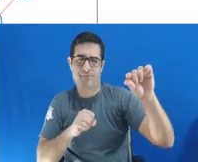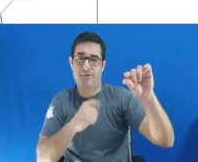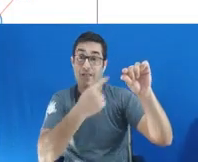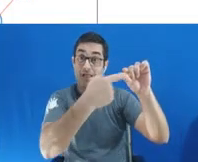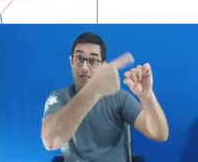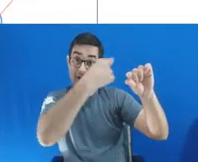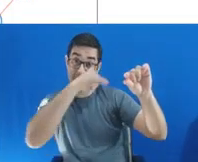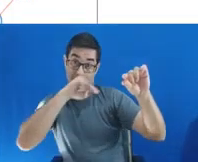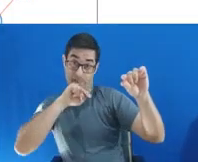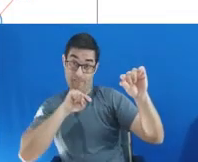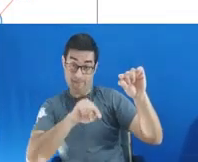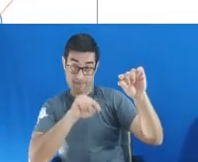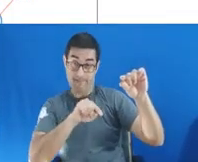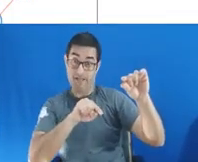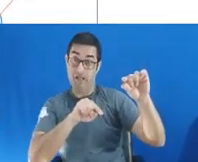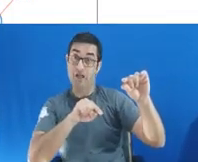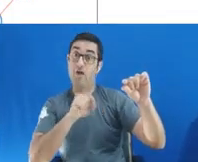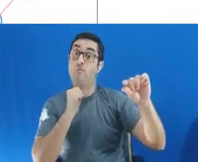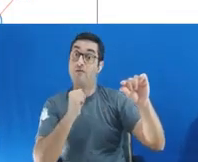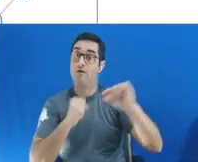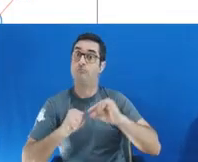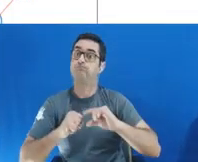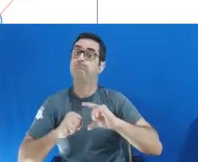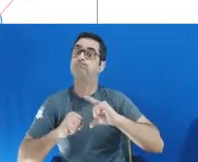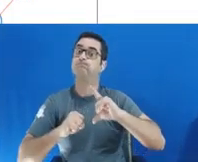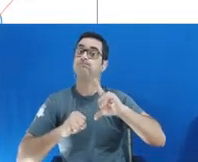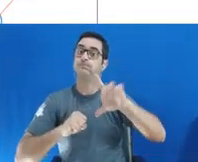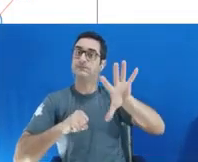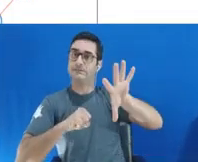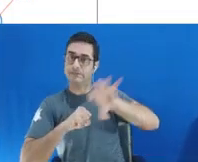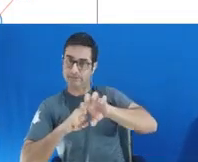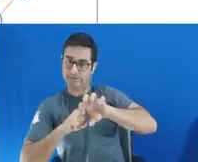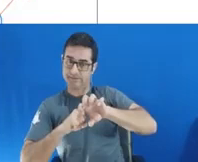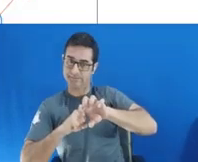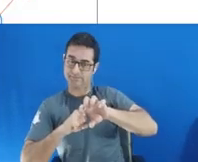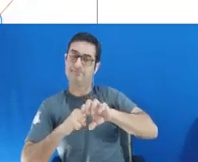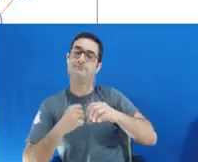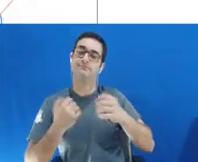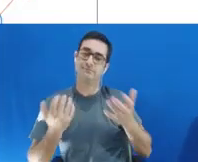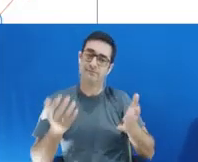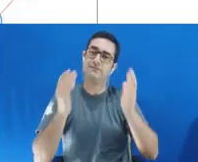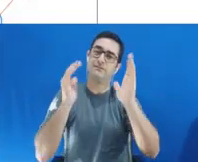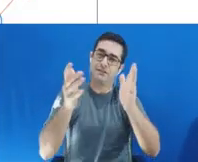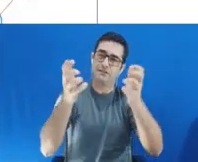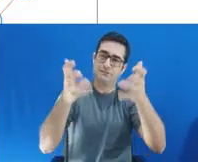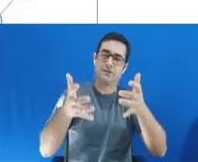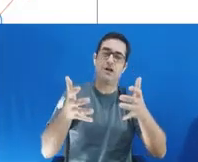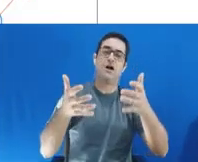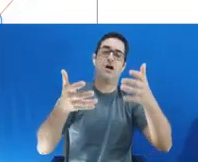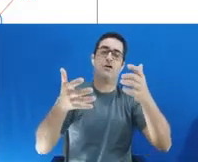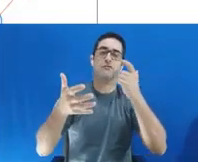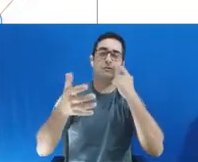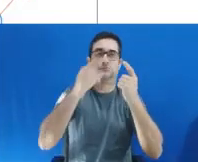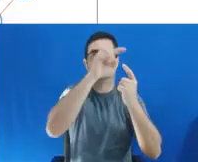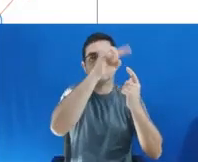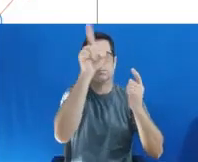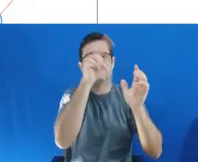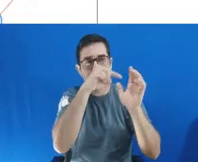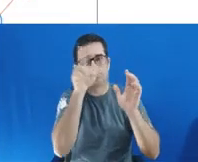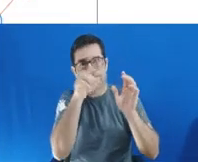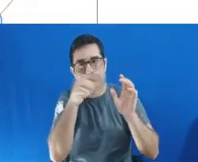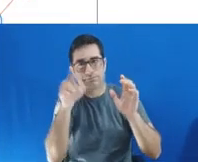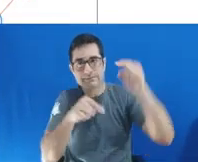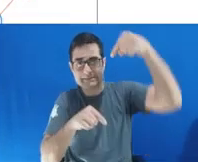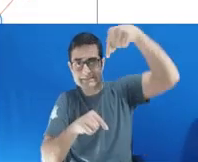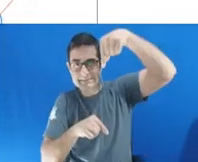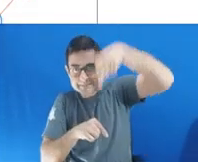esse elétron que está no primeiro nível. Concordam? Então, ou seja, como eu falei, conforme eu vou andando para baixo aqui,